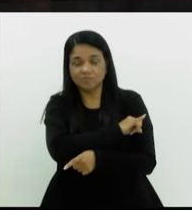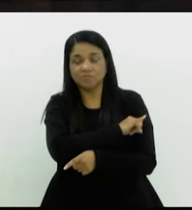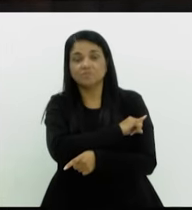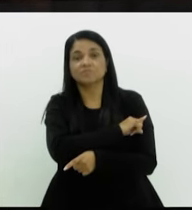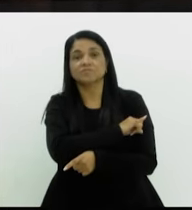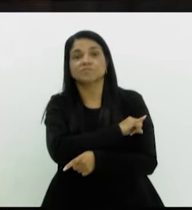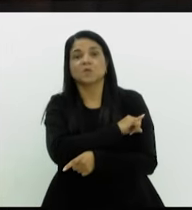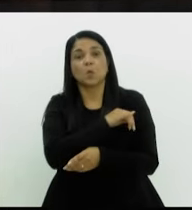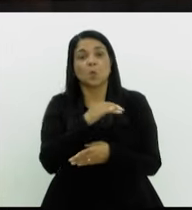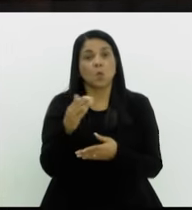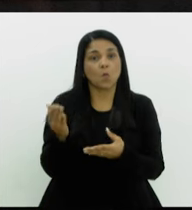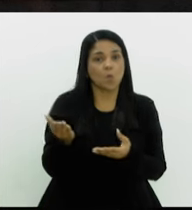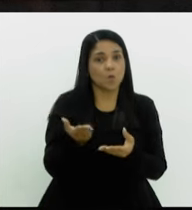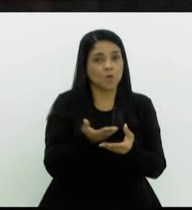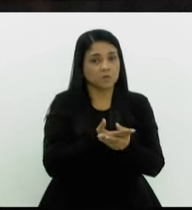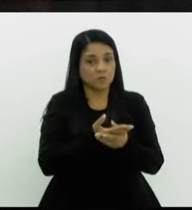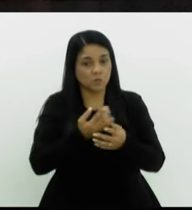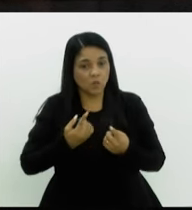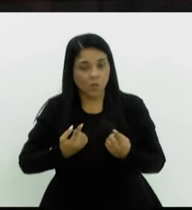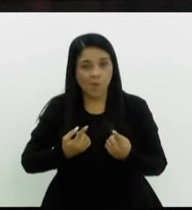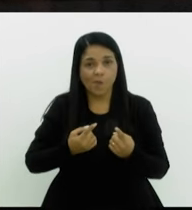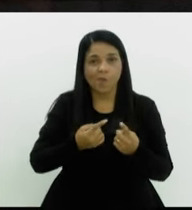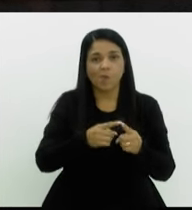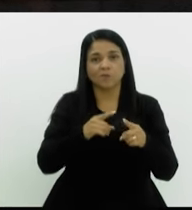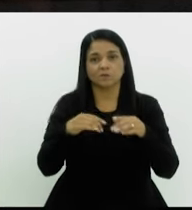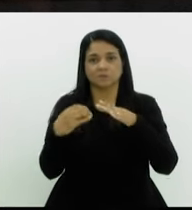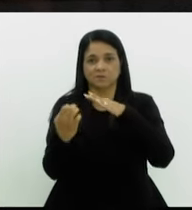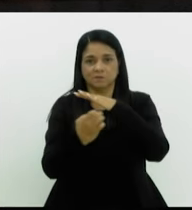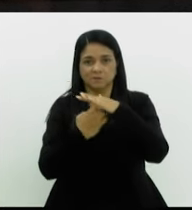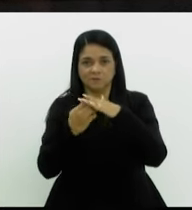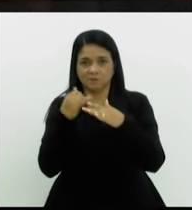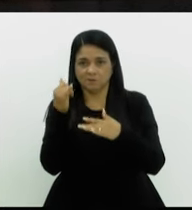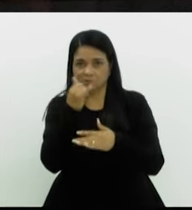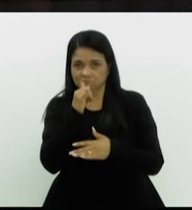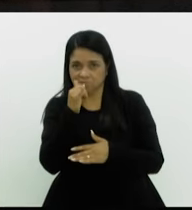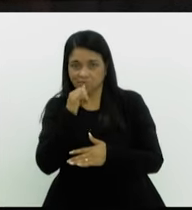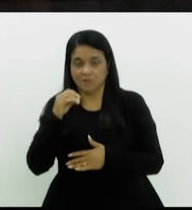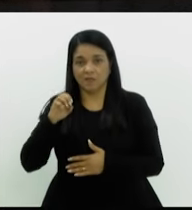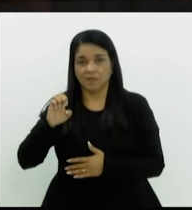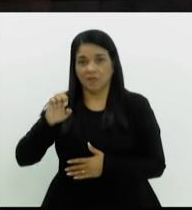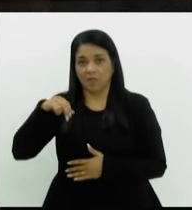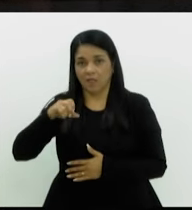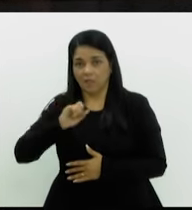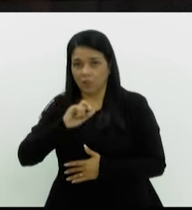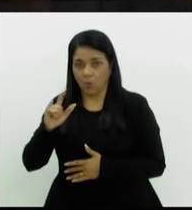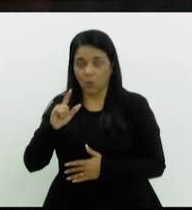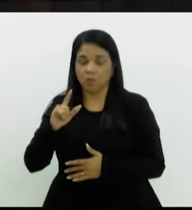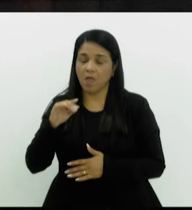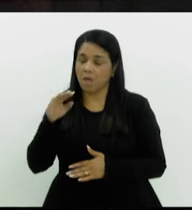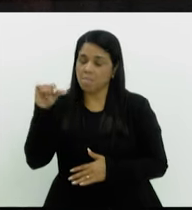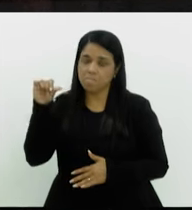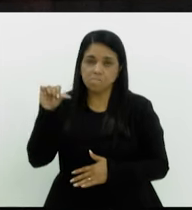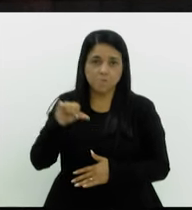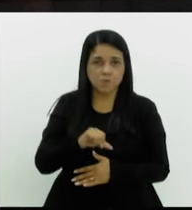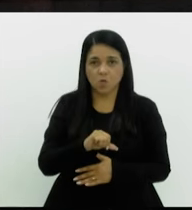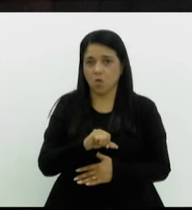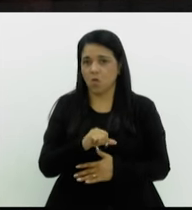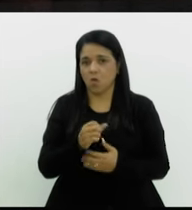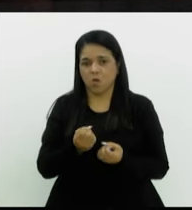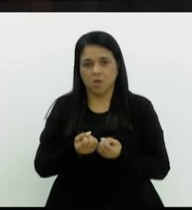juízo contra as concessionárias, em especial a Enel, que é a maior prestadora de serviços, né,